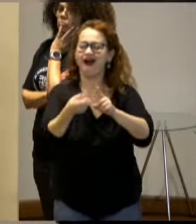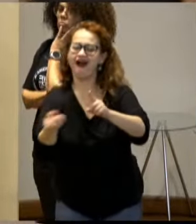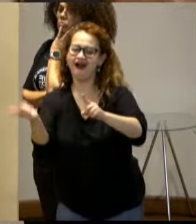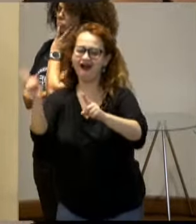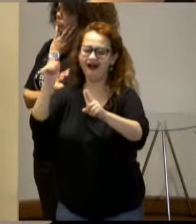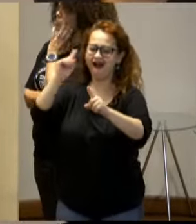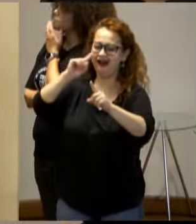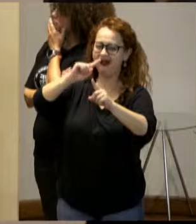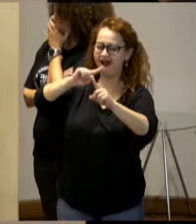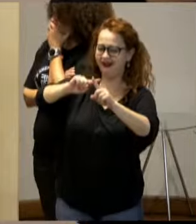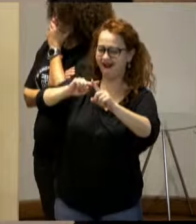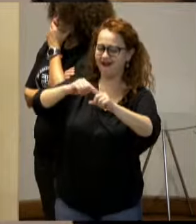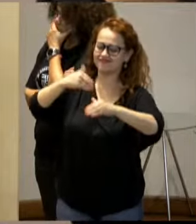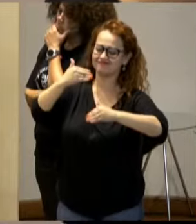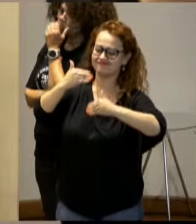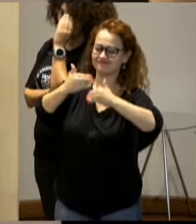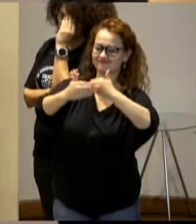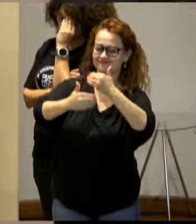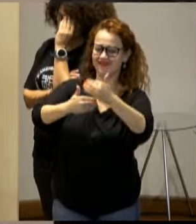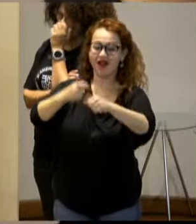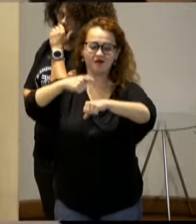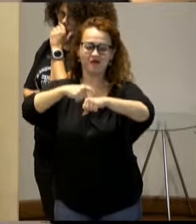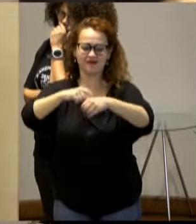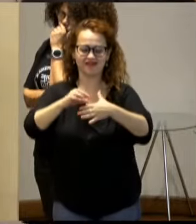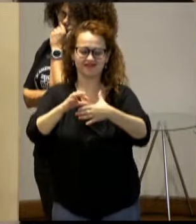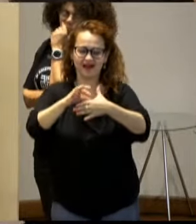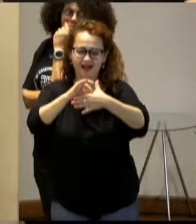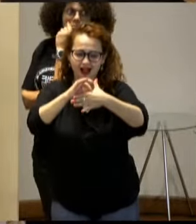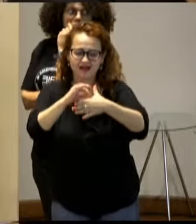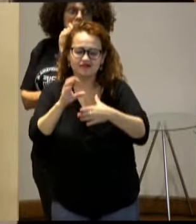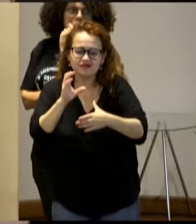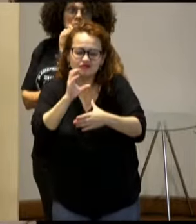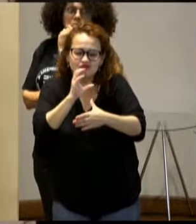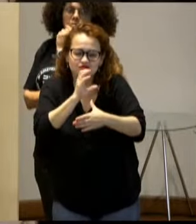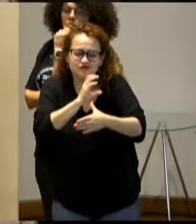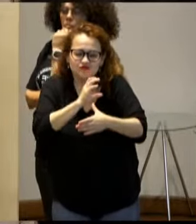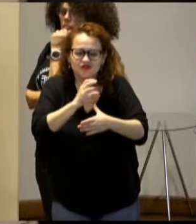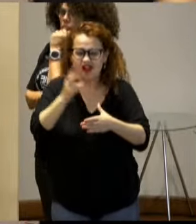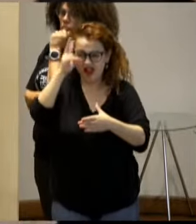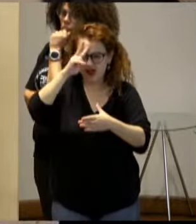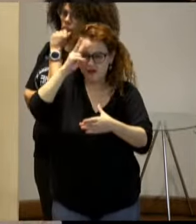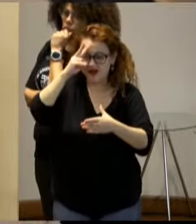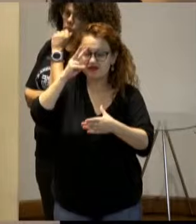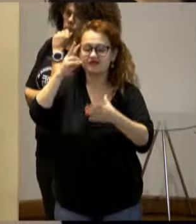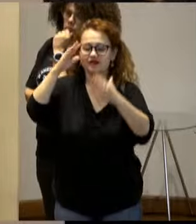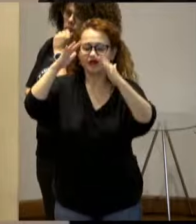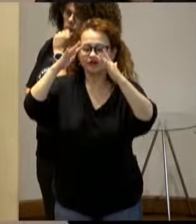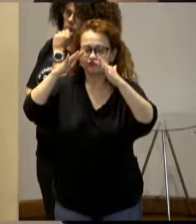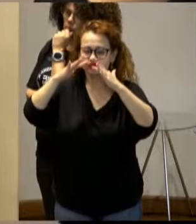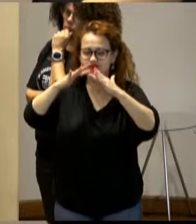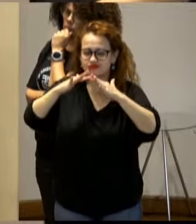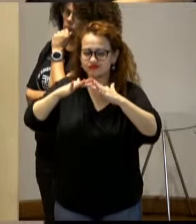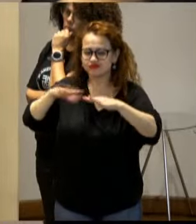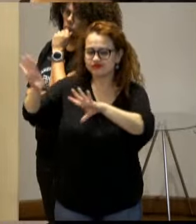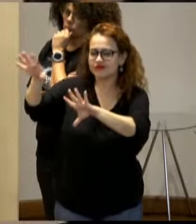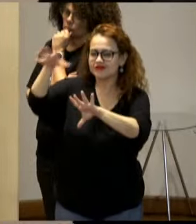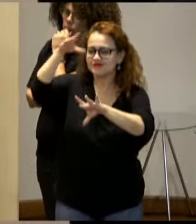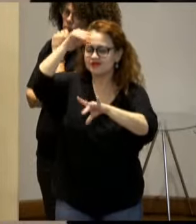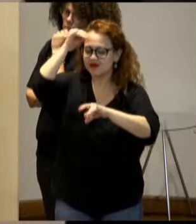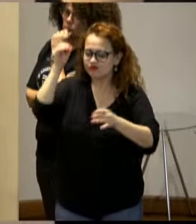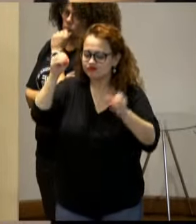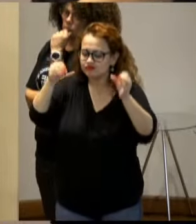espiralar. Enquanto a carne aquece, descarregue as lembranças da vida. Subirá um aroma de inspiração.